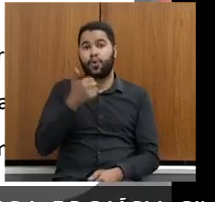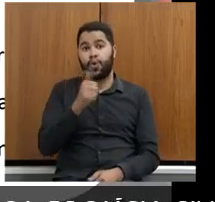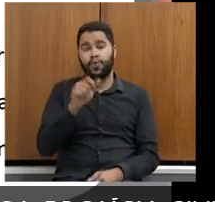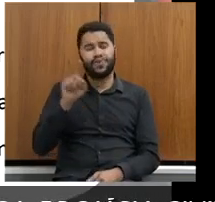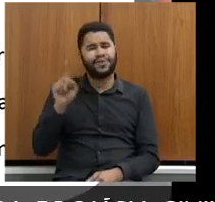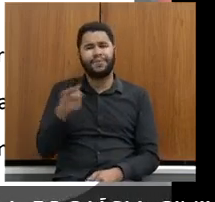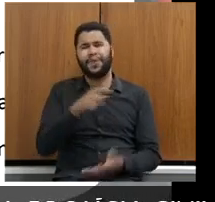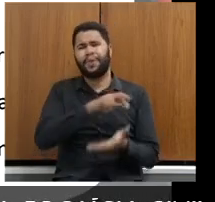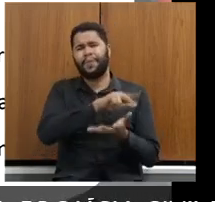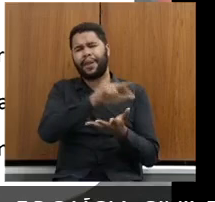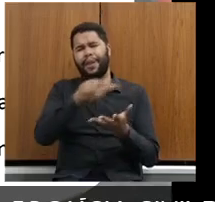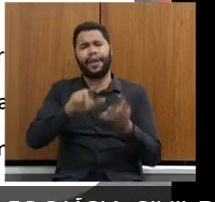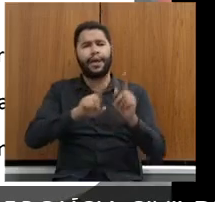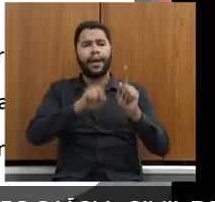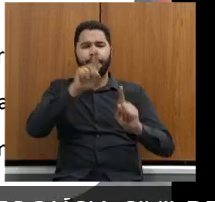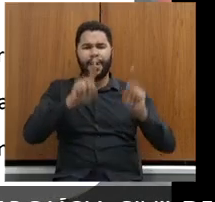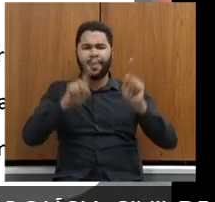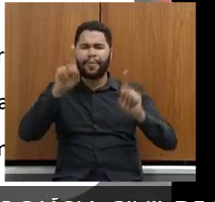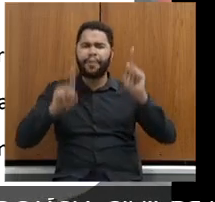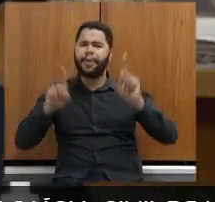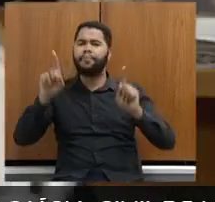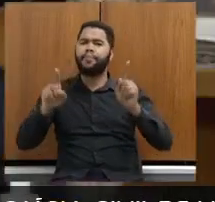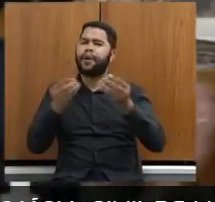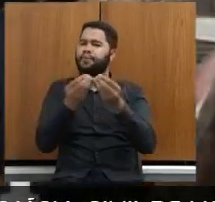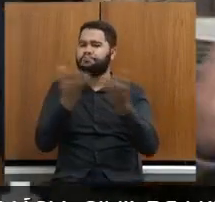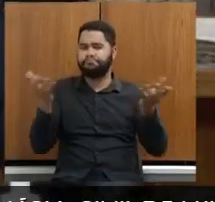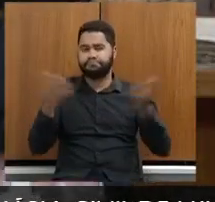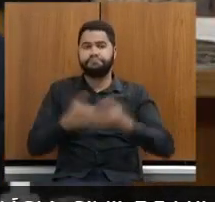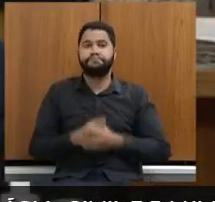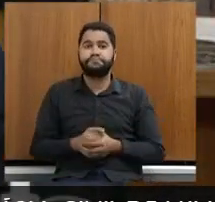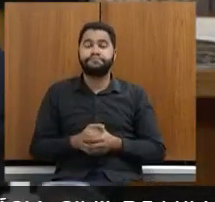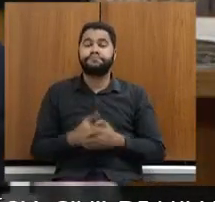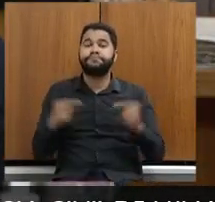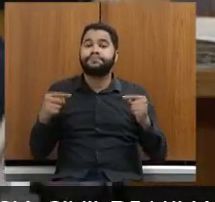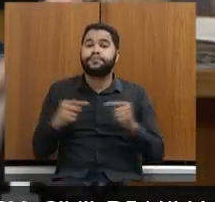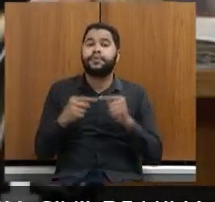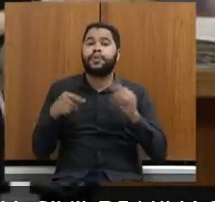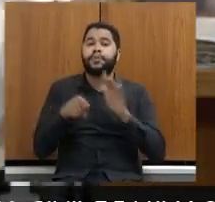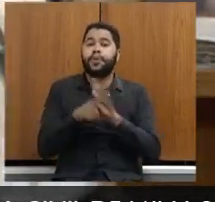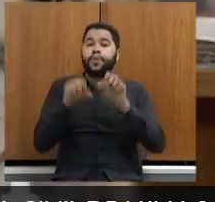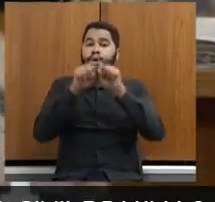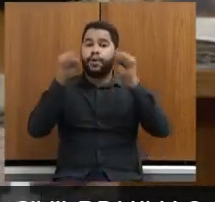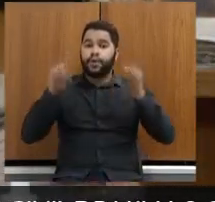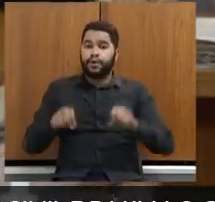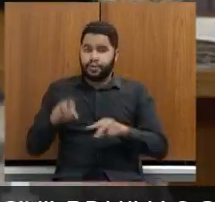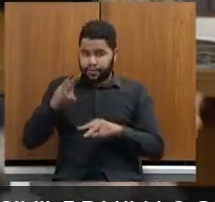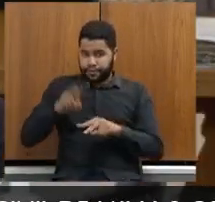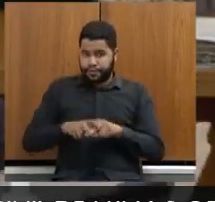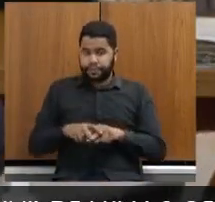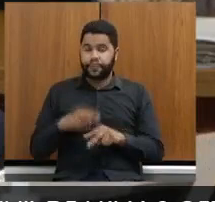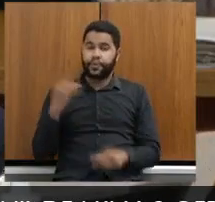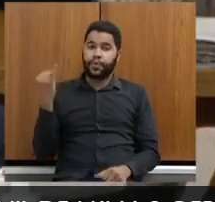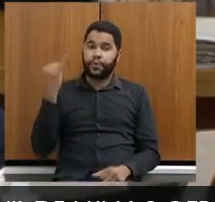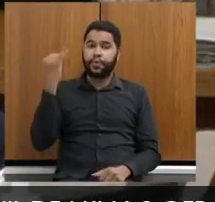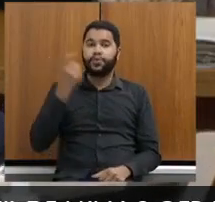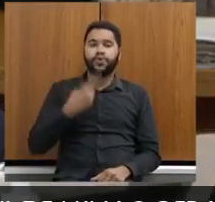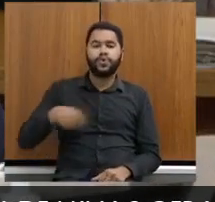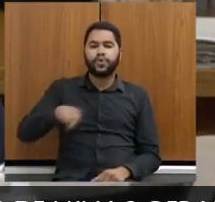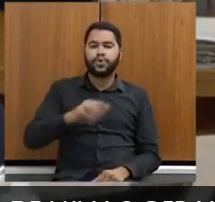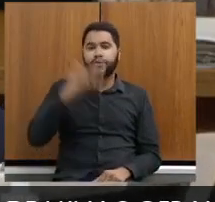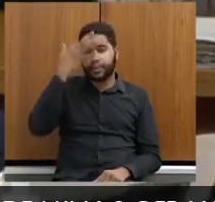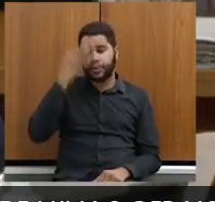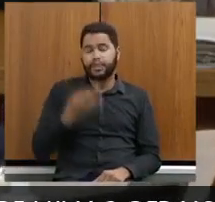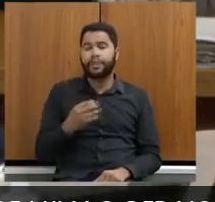alternativas enfim são dados estatísticos depois ficam à disposição com relação ao sistema prisional é importante também que a gente